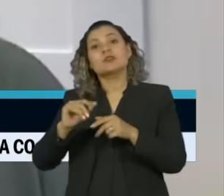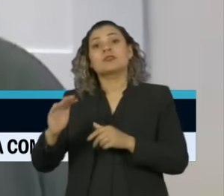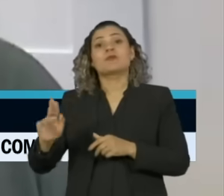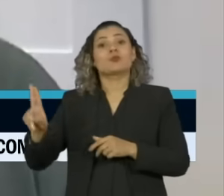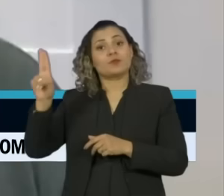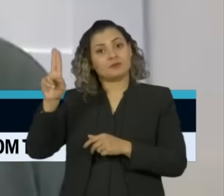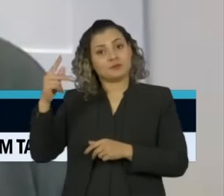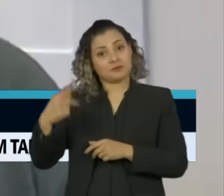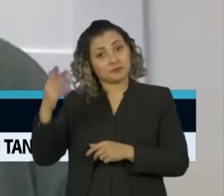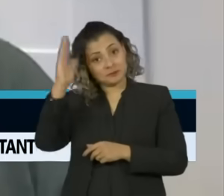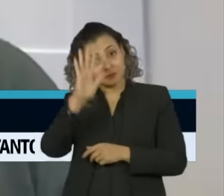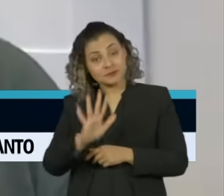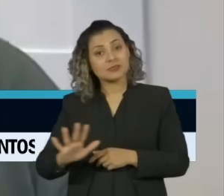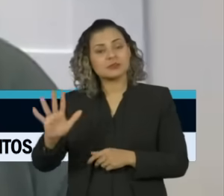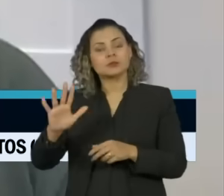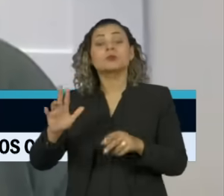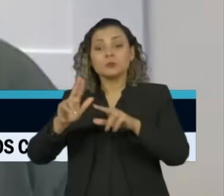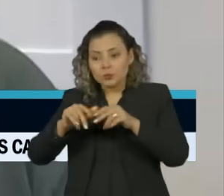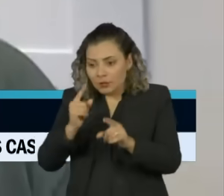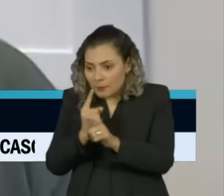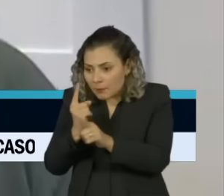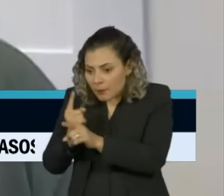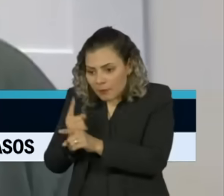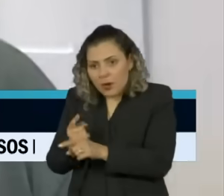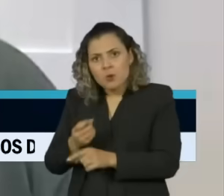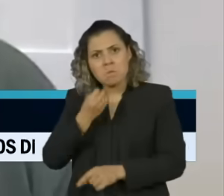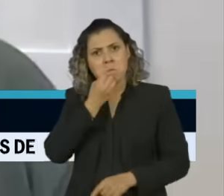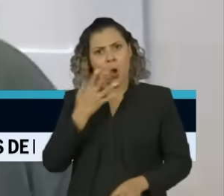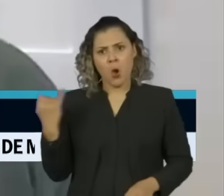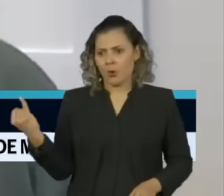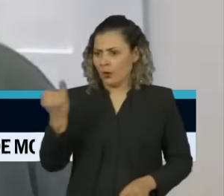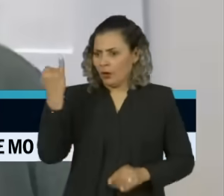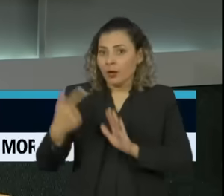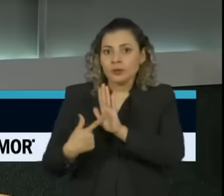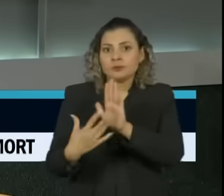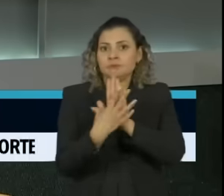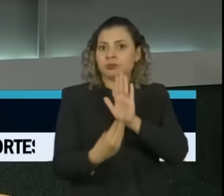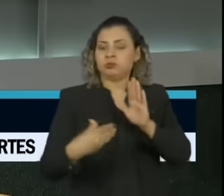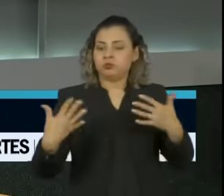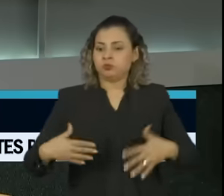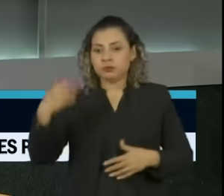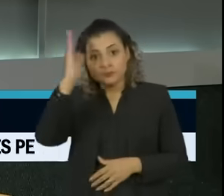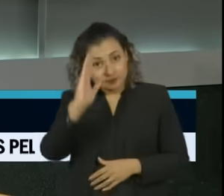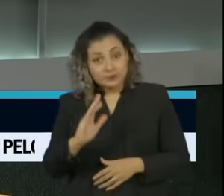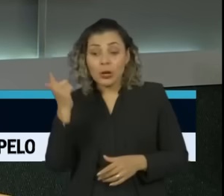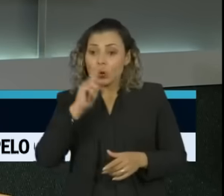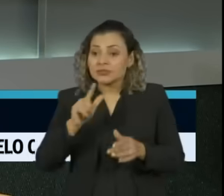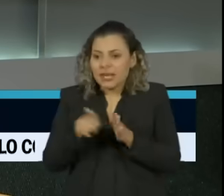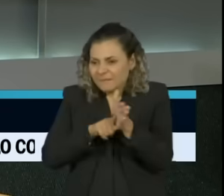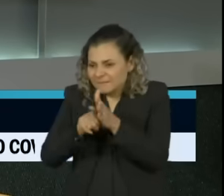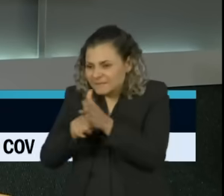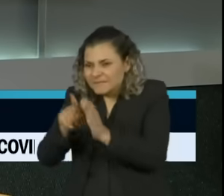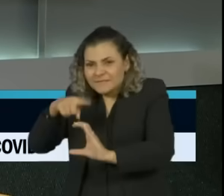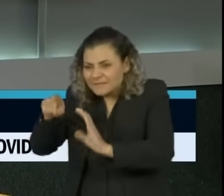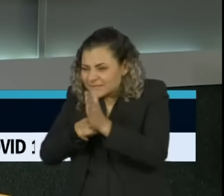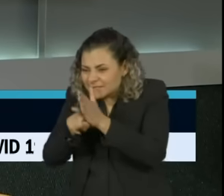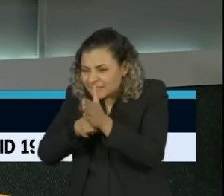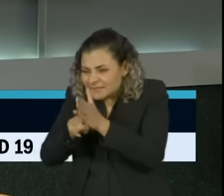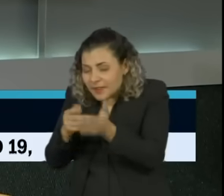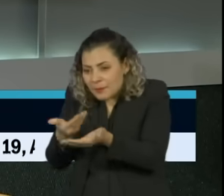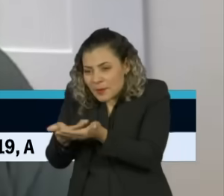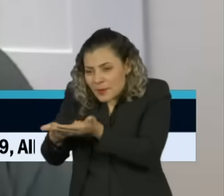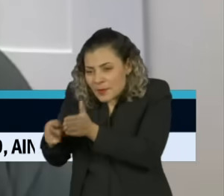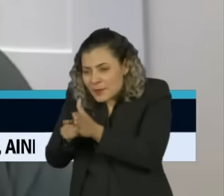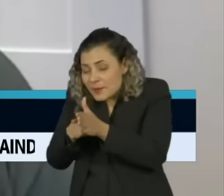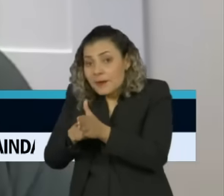superior no Brasil, o que é, sem dúvida, um dado relevante que a gente tem que celebrar. Quem consegue produzir conhecimento científico aplicado